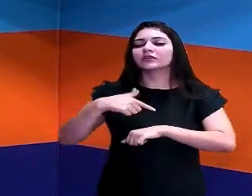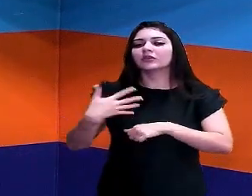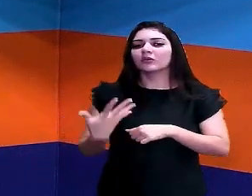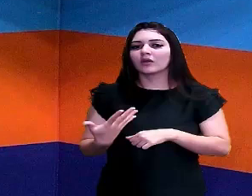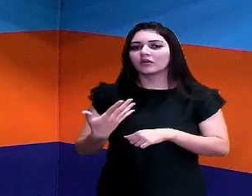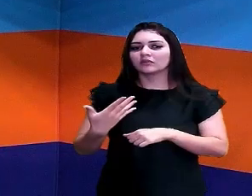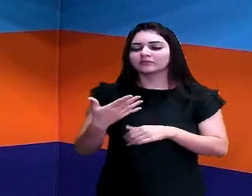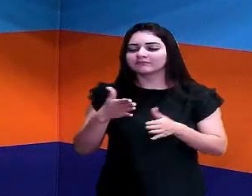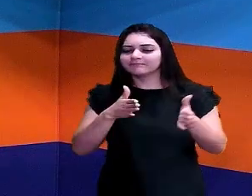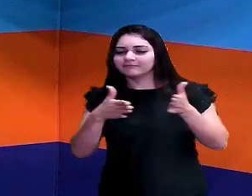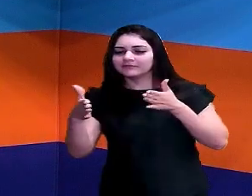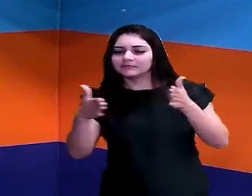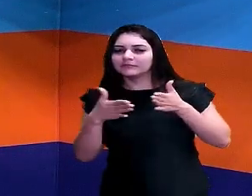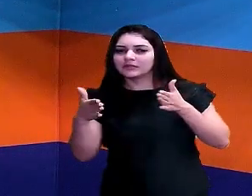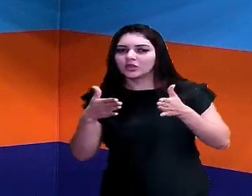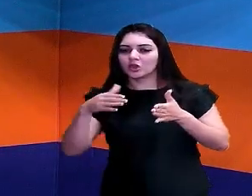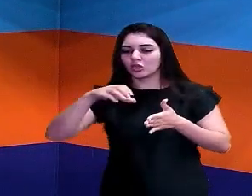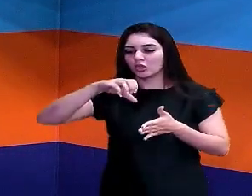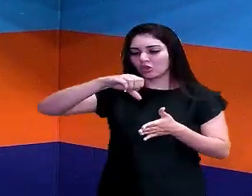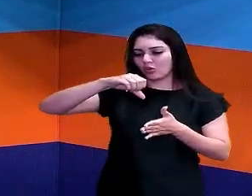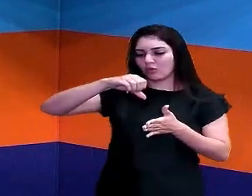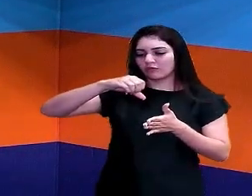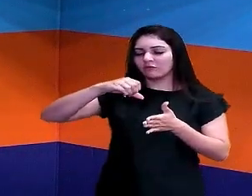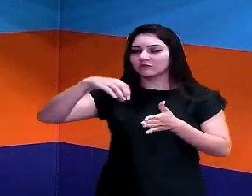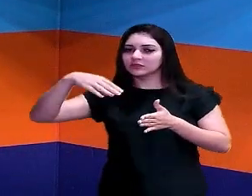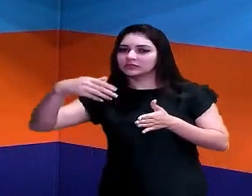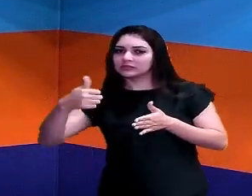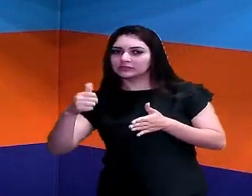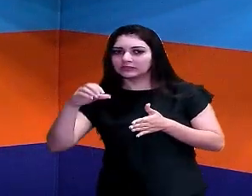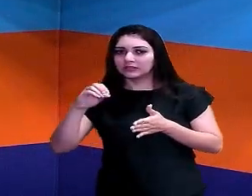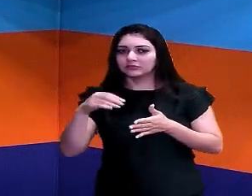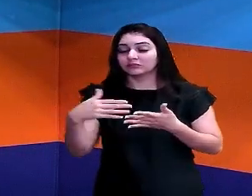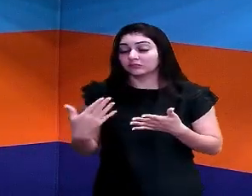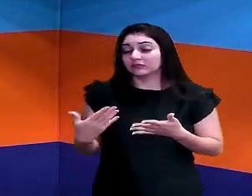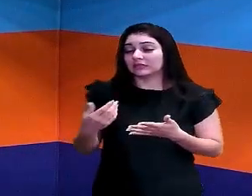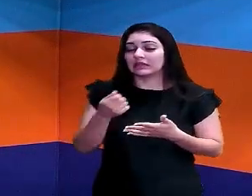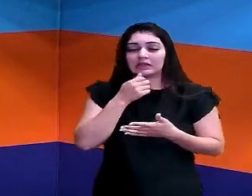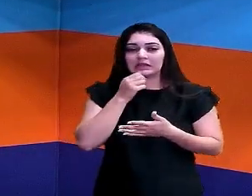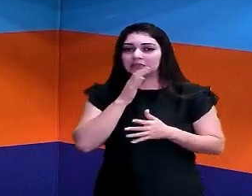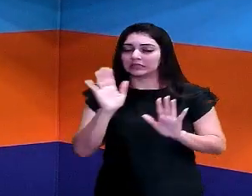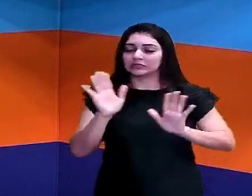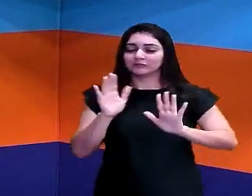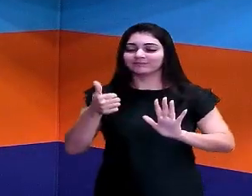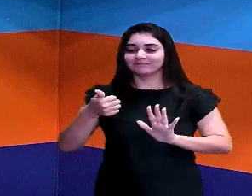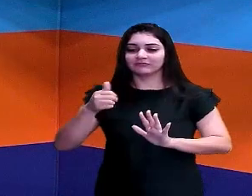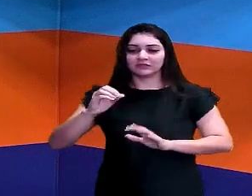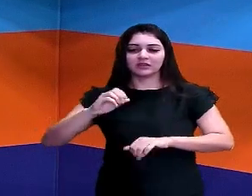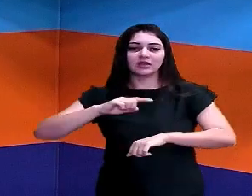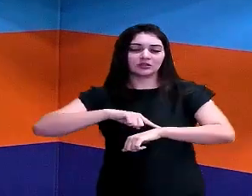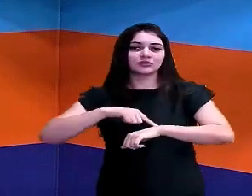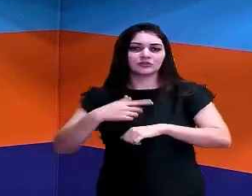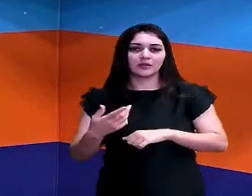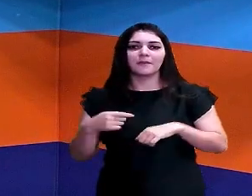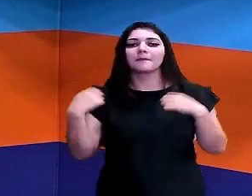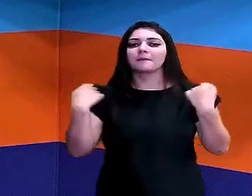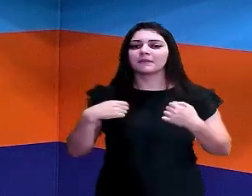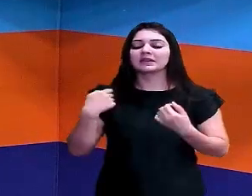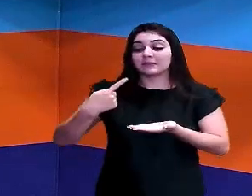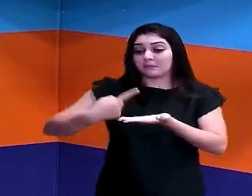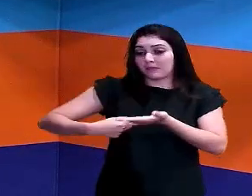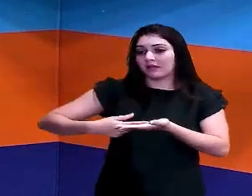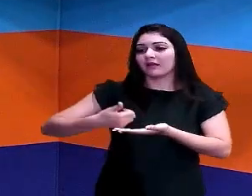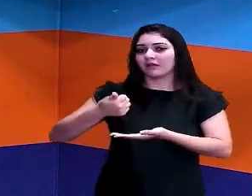ali entre o 9 e o 10. Então, não é 10 horas ainda, né? Porque para ser 10 horas, tem que estar marcando no